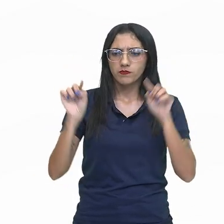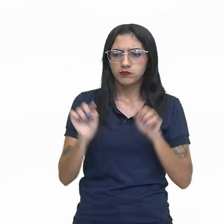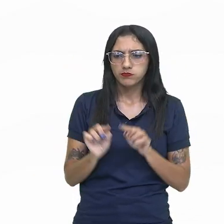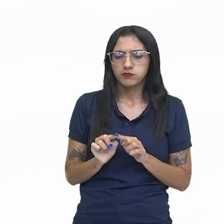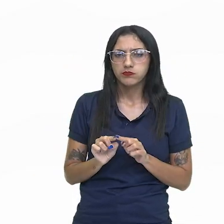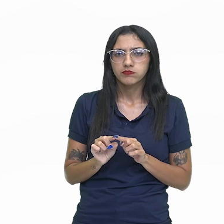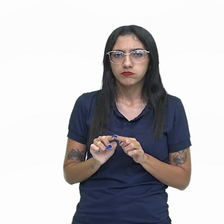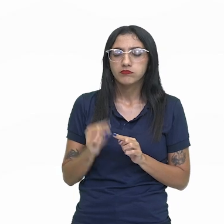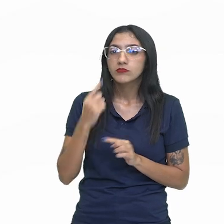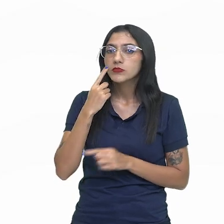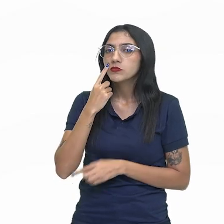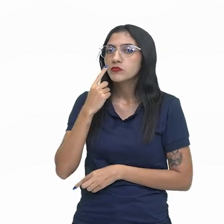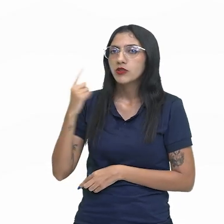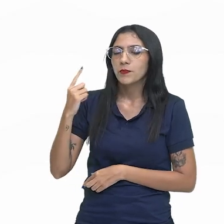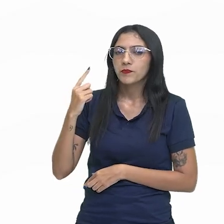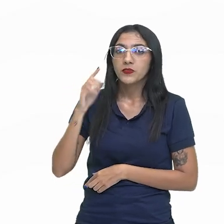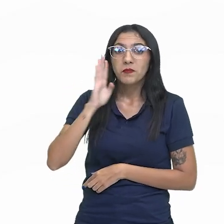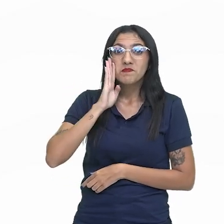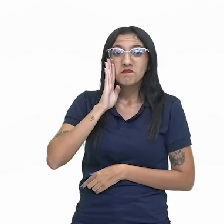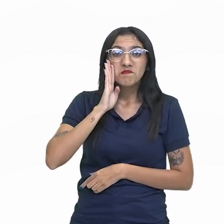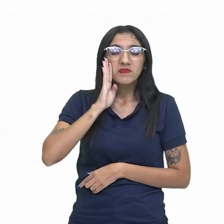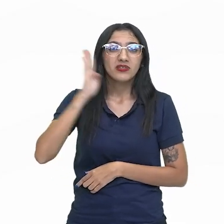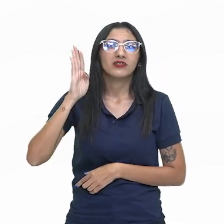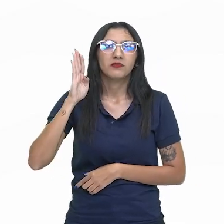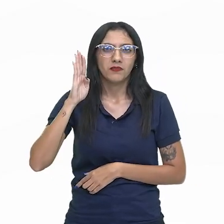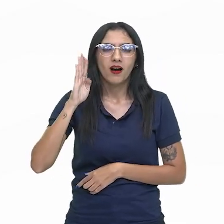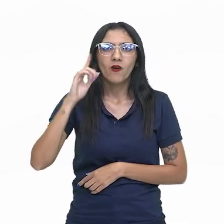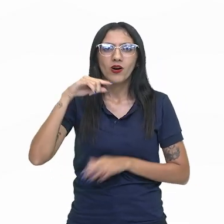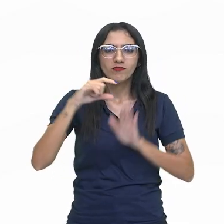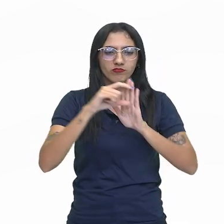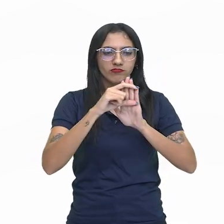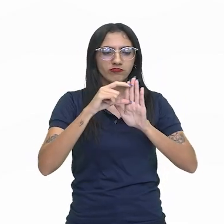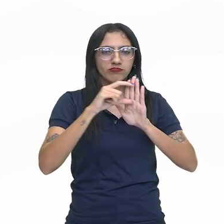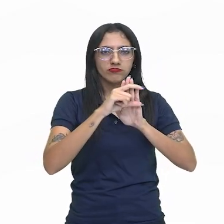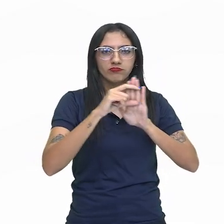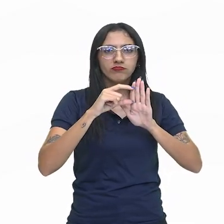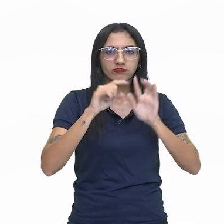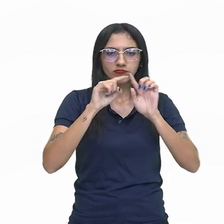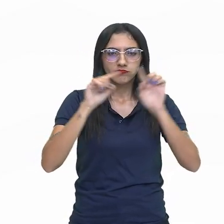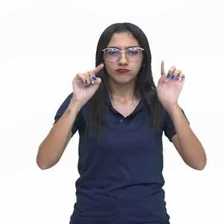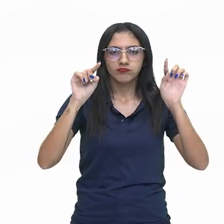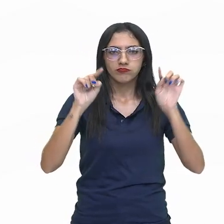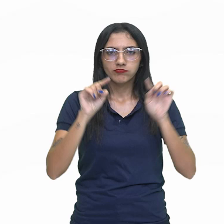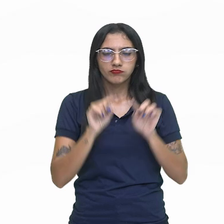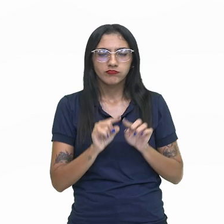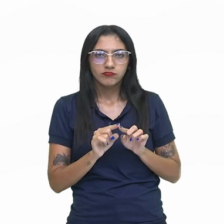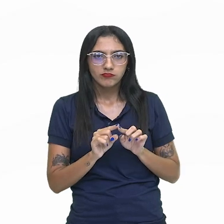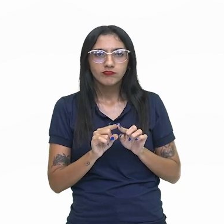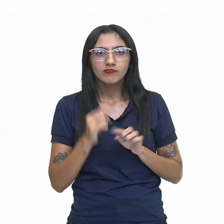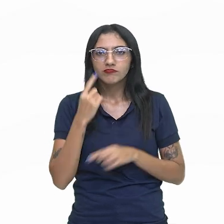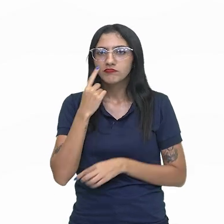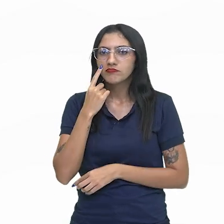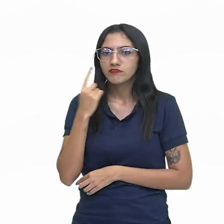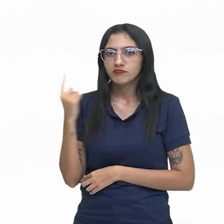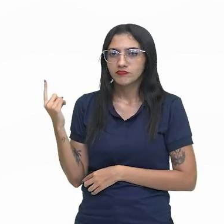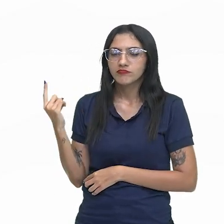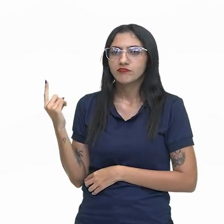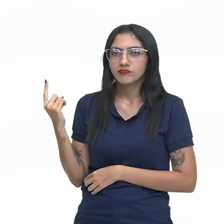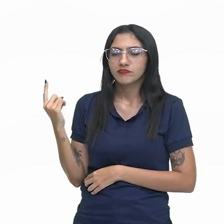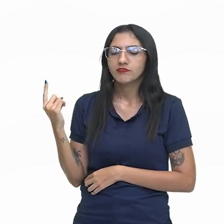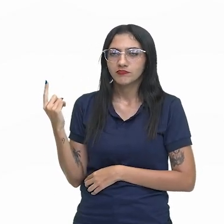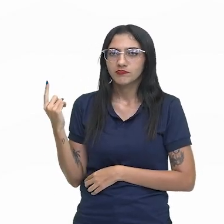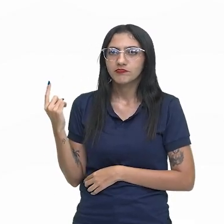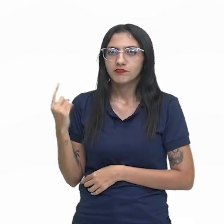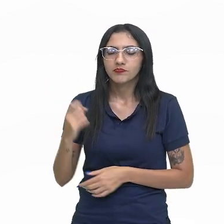a parte maior e mais importante. Nós temos a mais importante e a menos